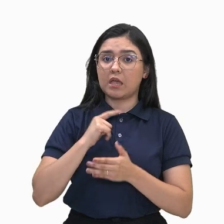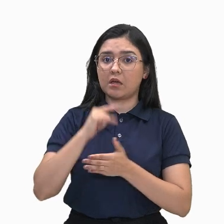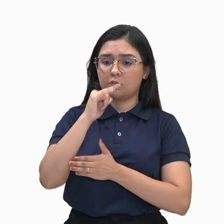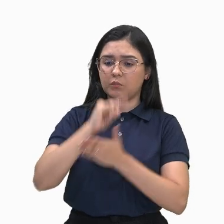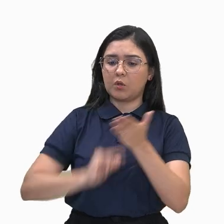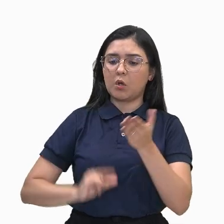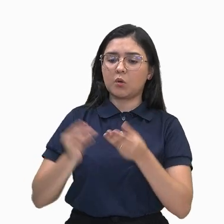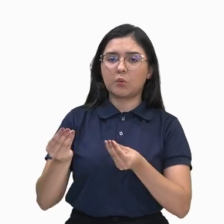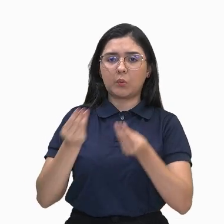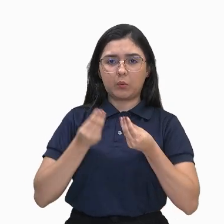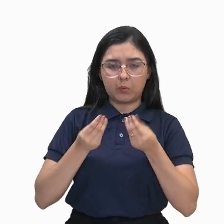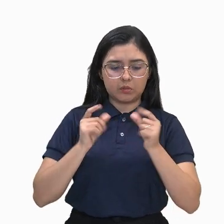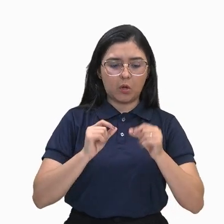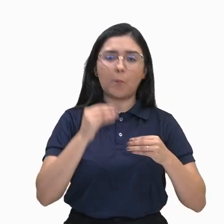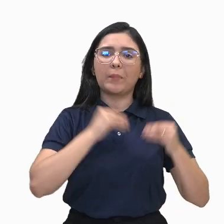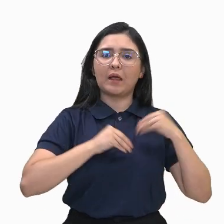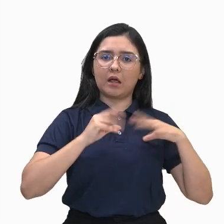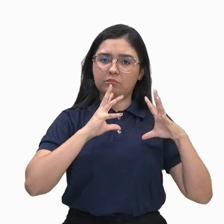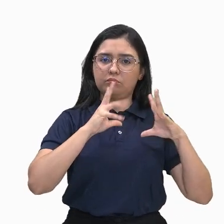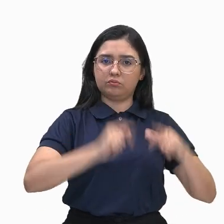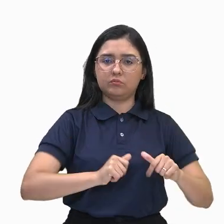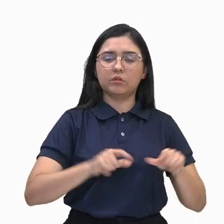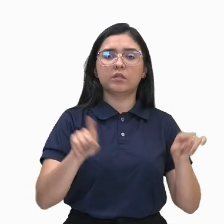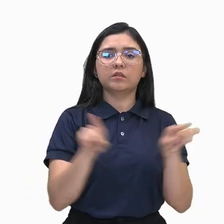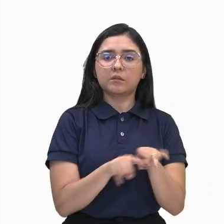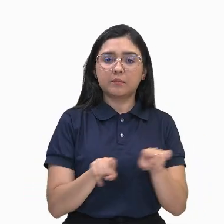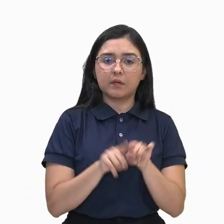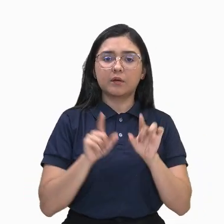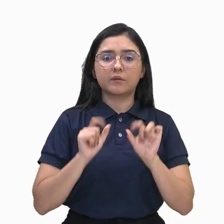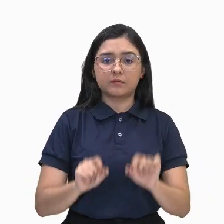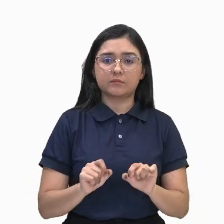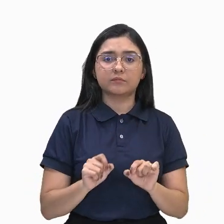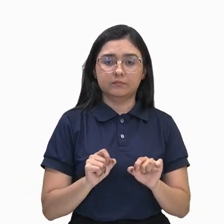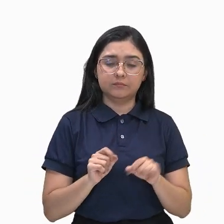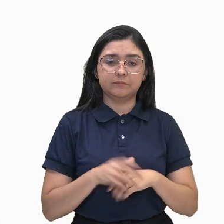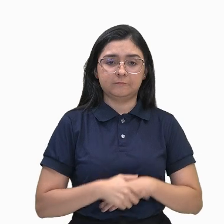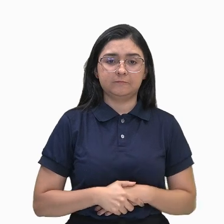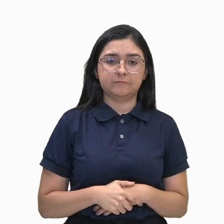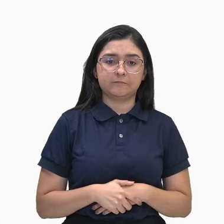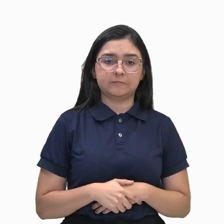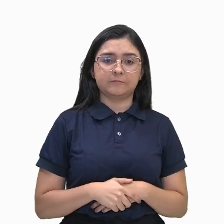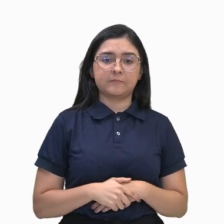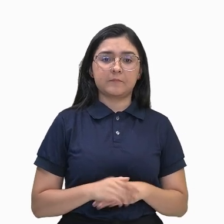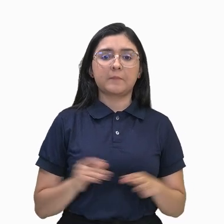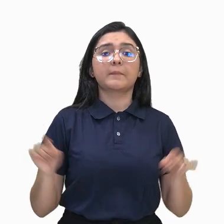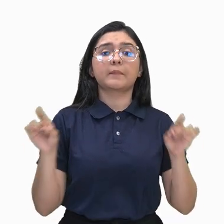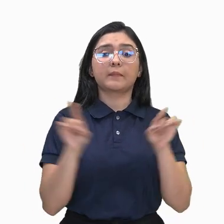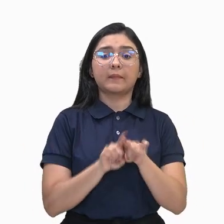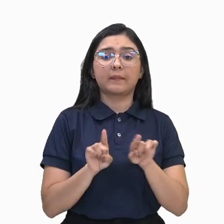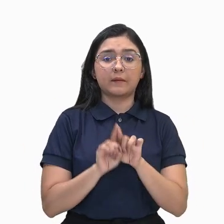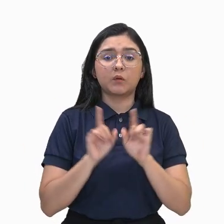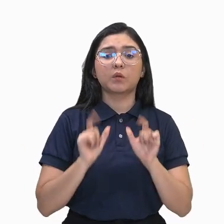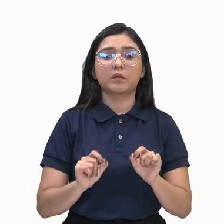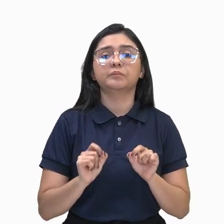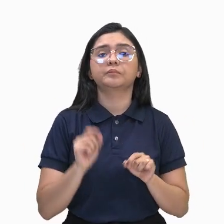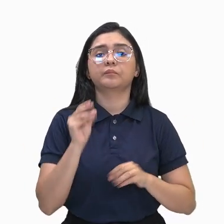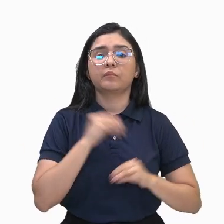no purgatório, pós-morte, até a absolvição, quase que não sai, né, gente? Até a